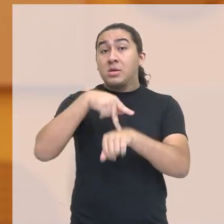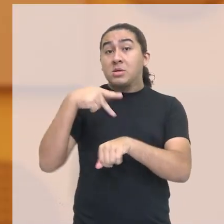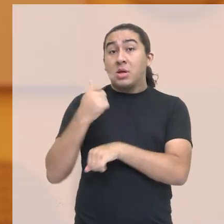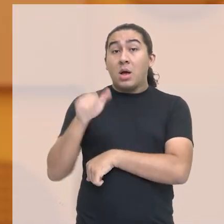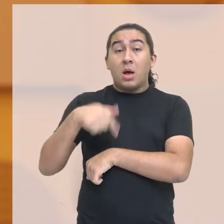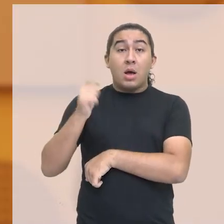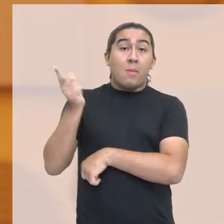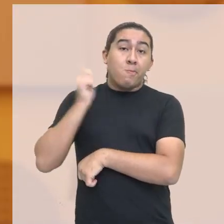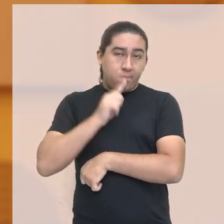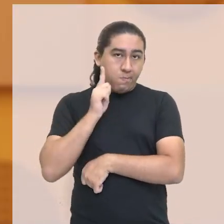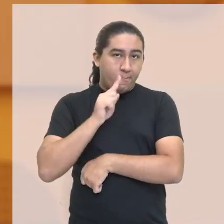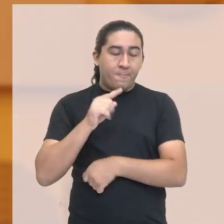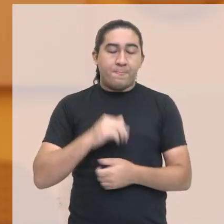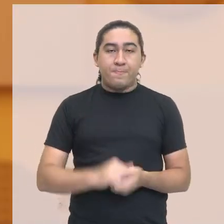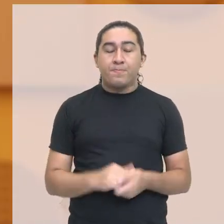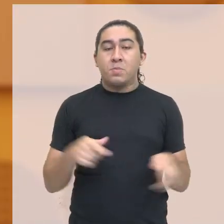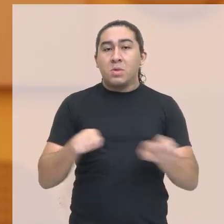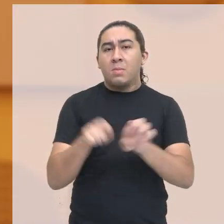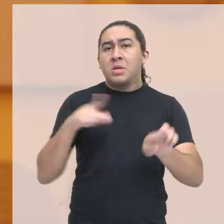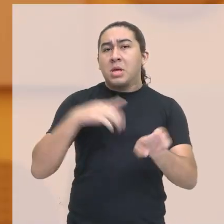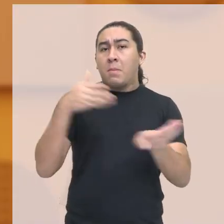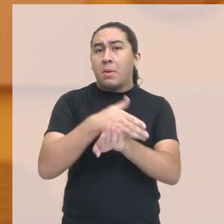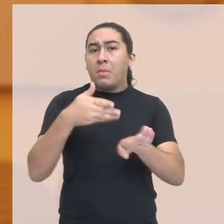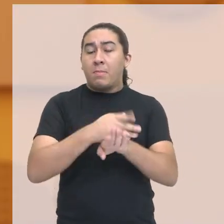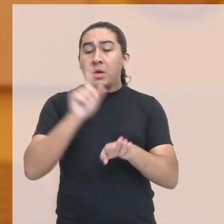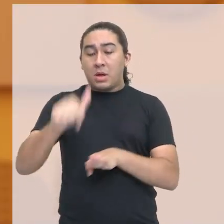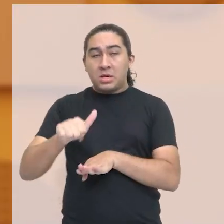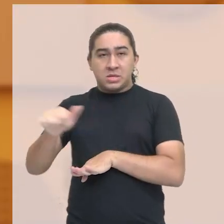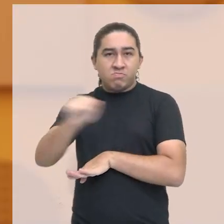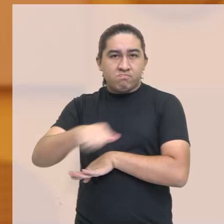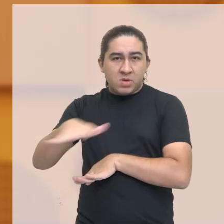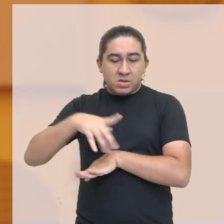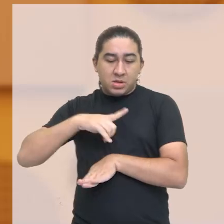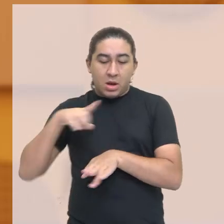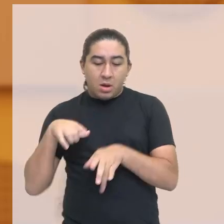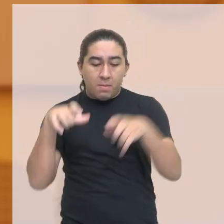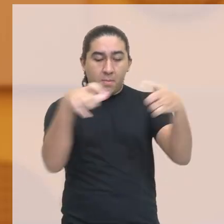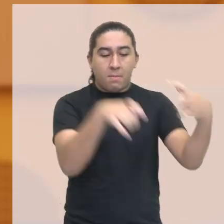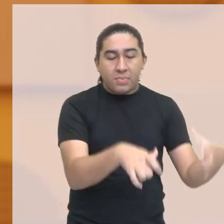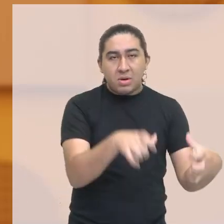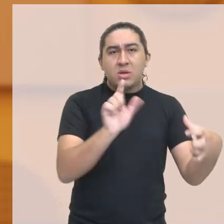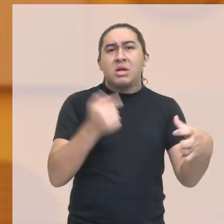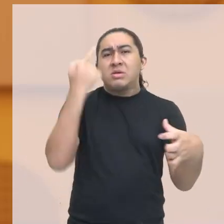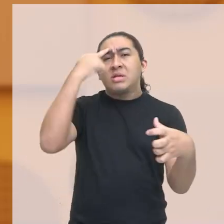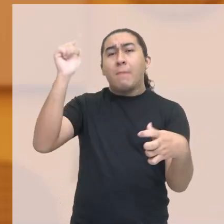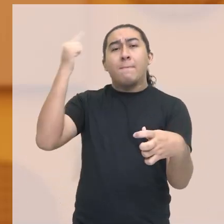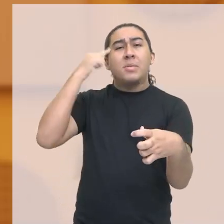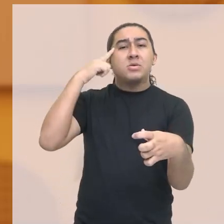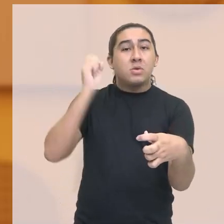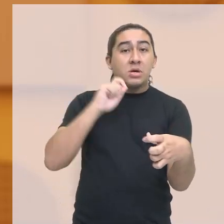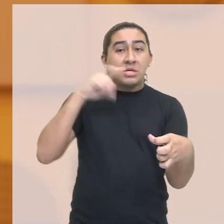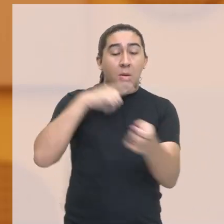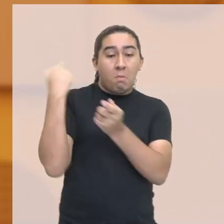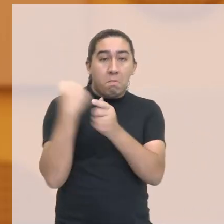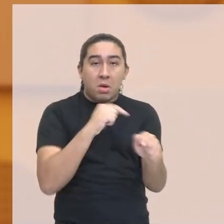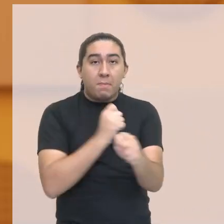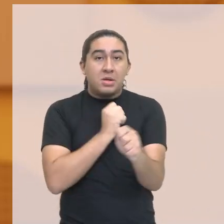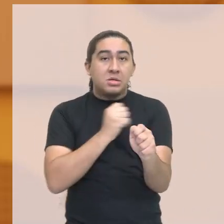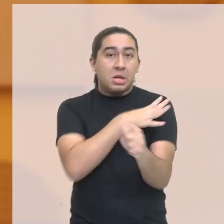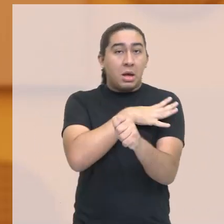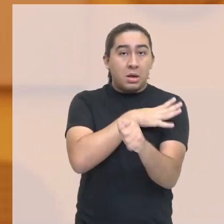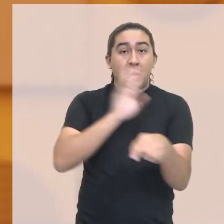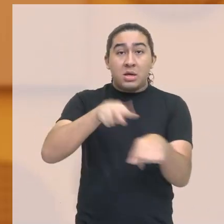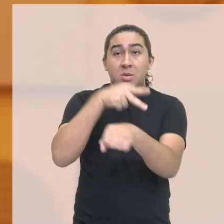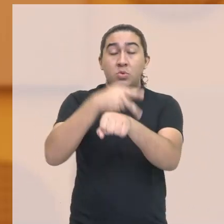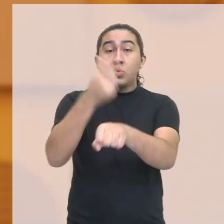a presença de Pearl Harbor naquela região. Então, qual era a ideia deles? Vamos atacar essa base militar e